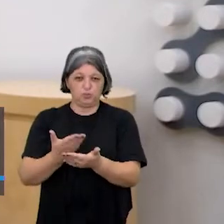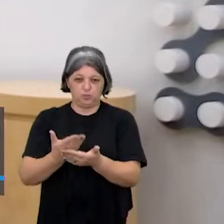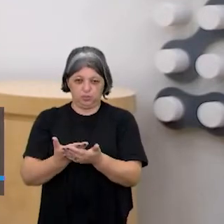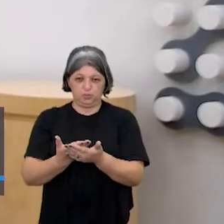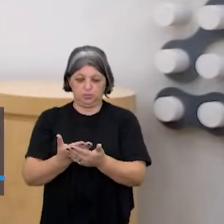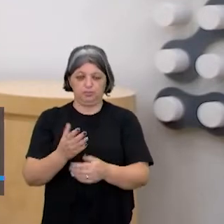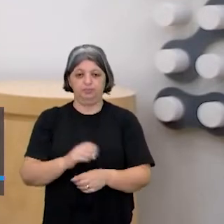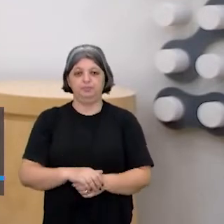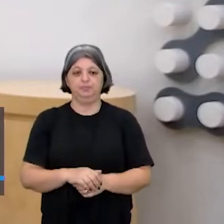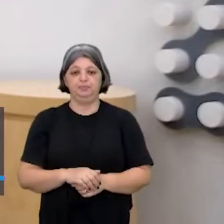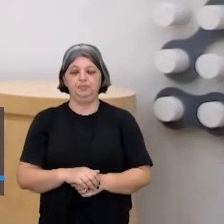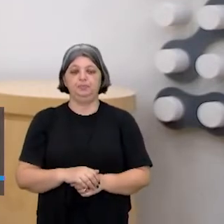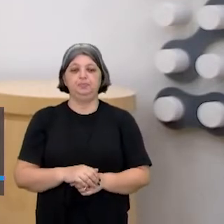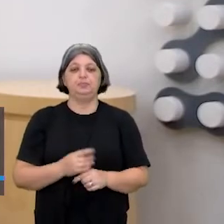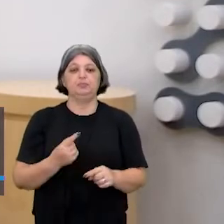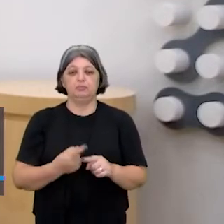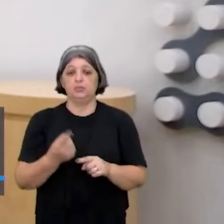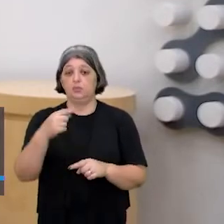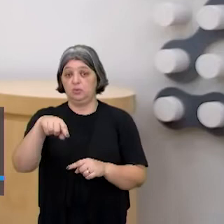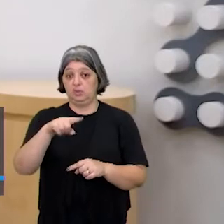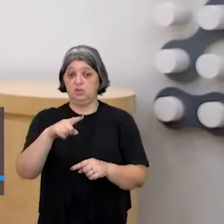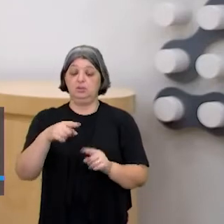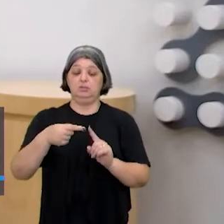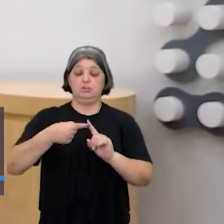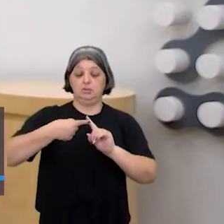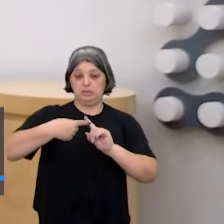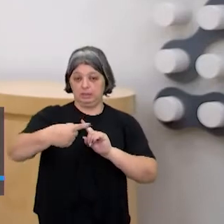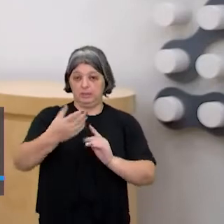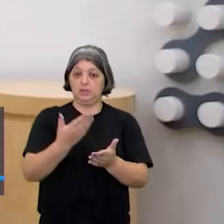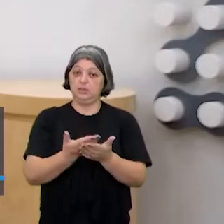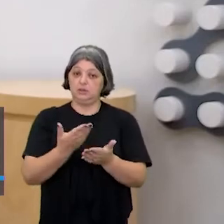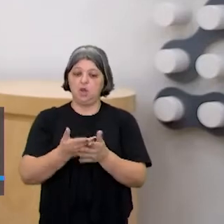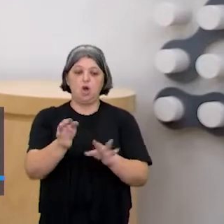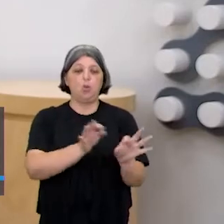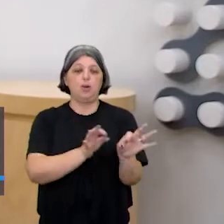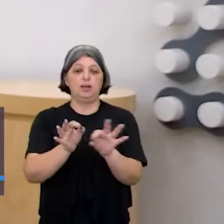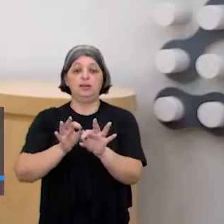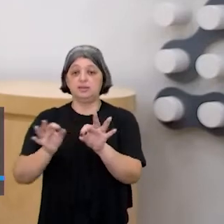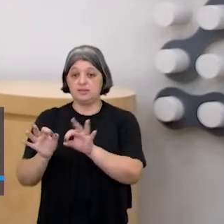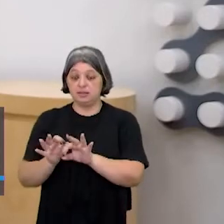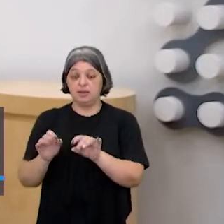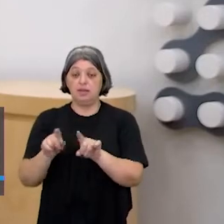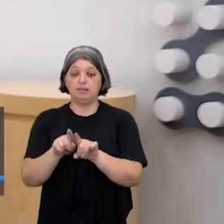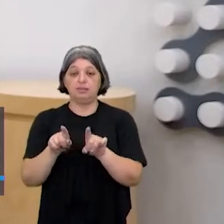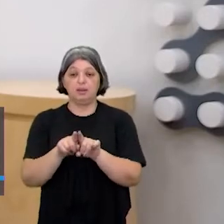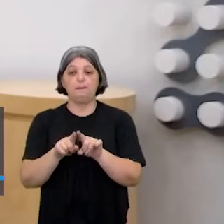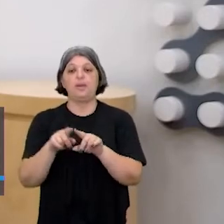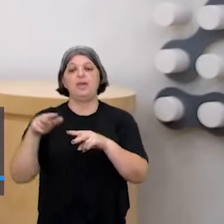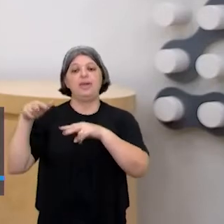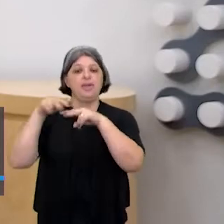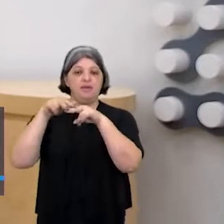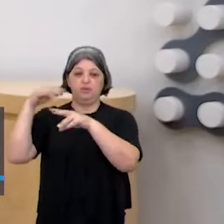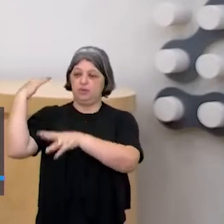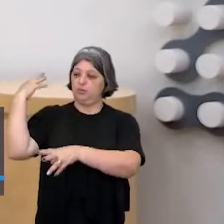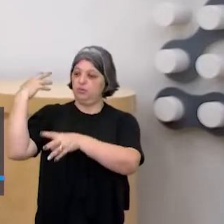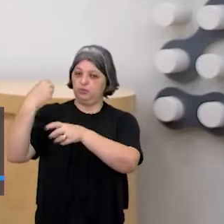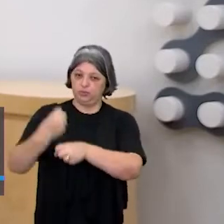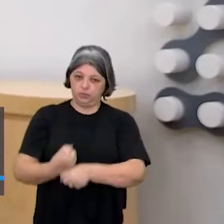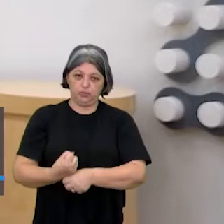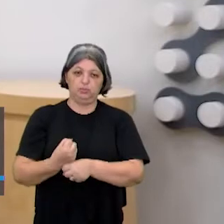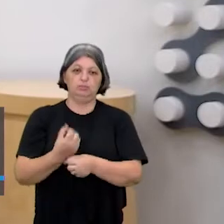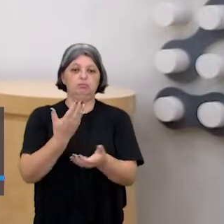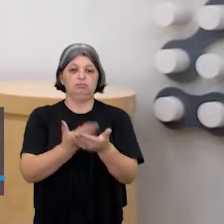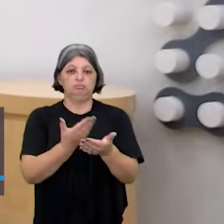e intensivos é a semana que vocês Estudantes têm para vocês aí se organizarem para vocês rever em revisitar